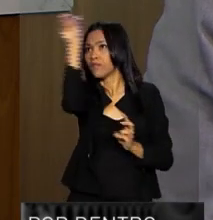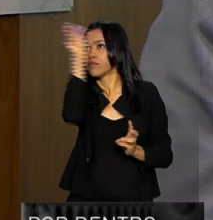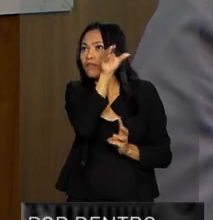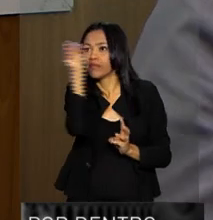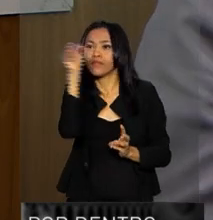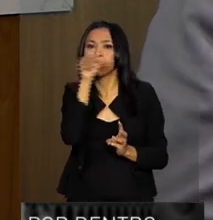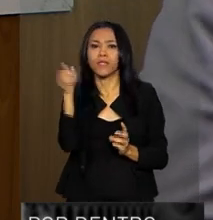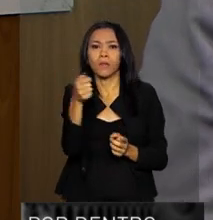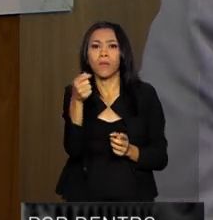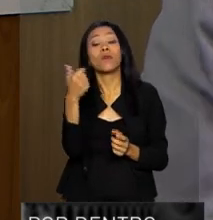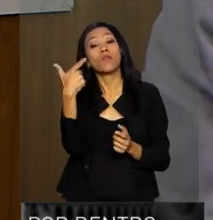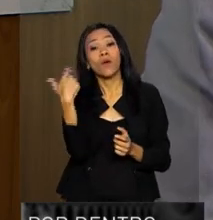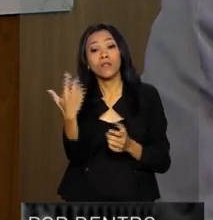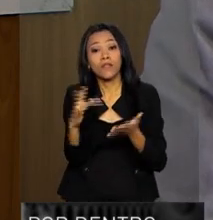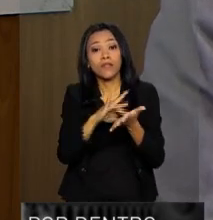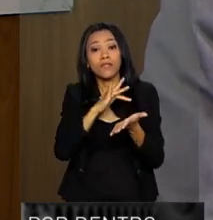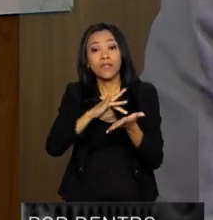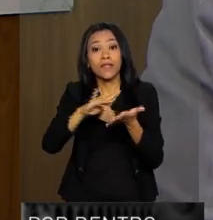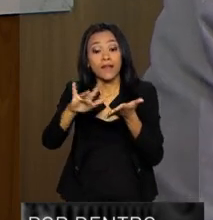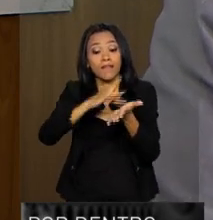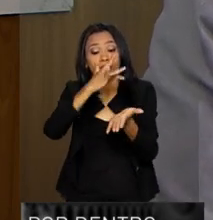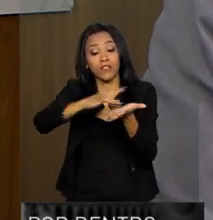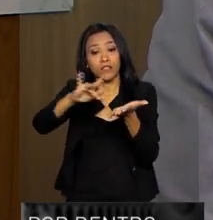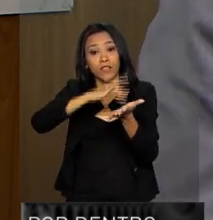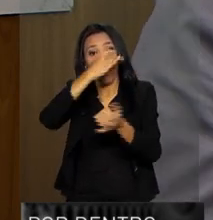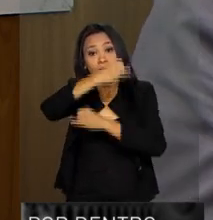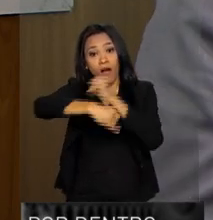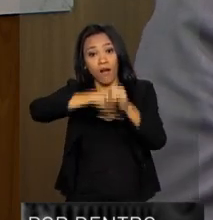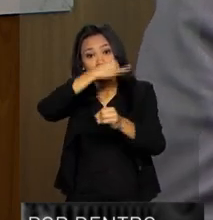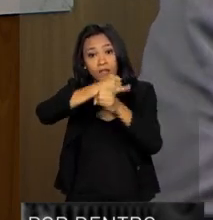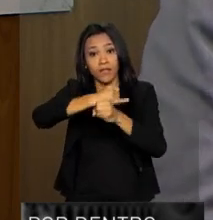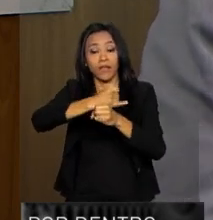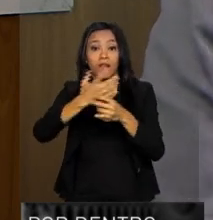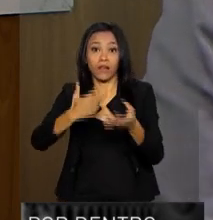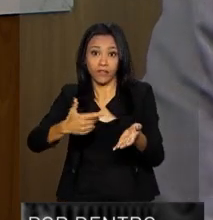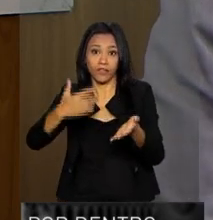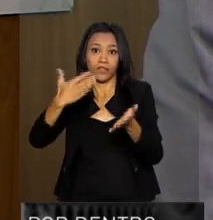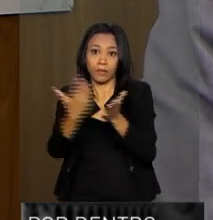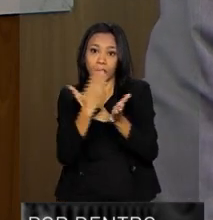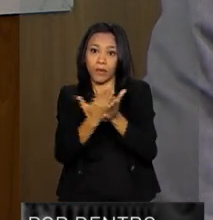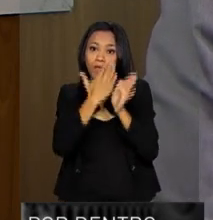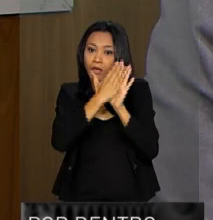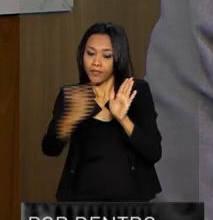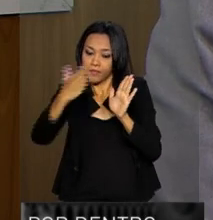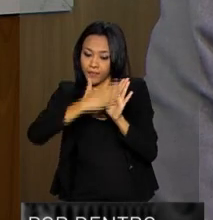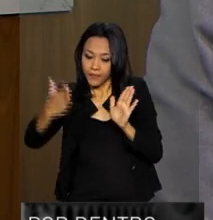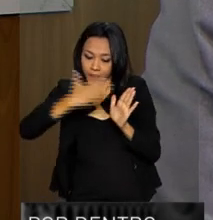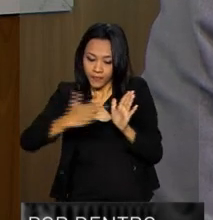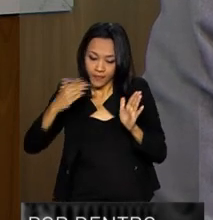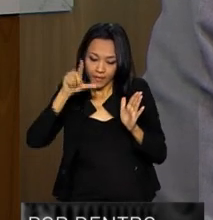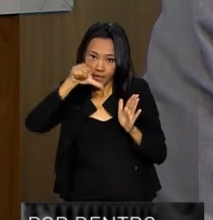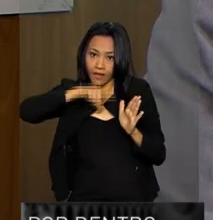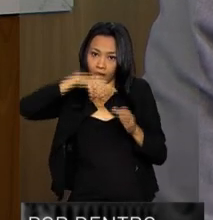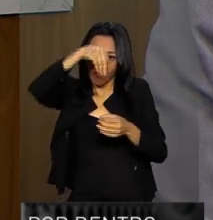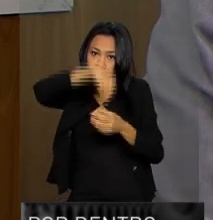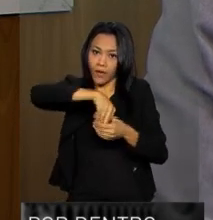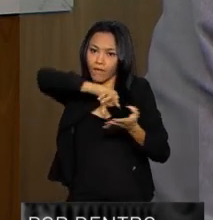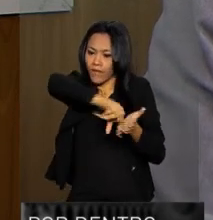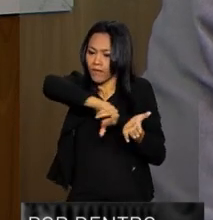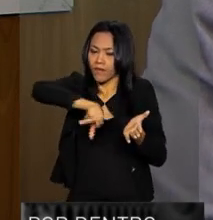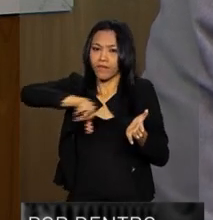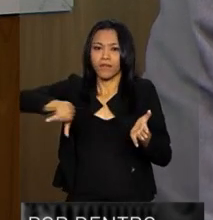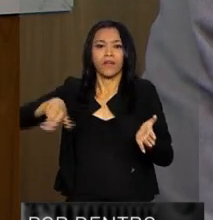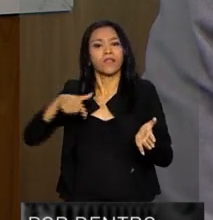para uma biblioteca digital contemporânea tenho certeza até mais atraente para a população os abertos a